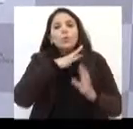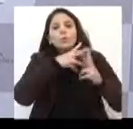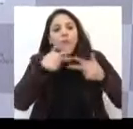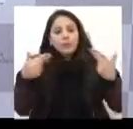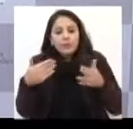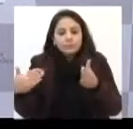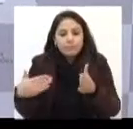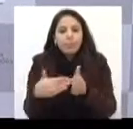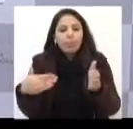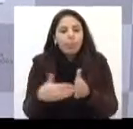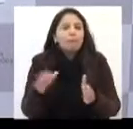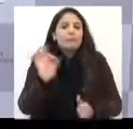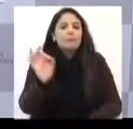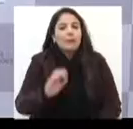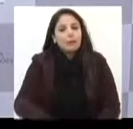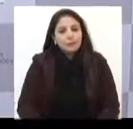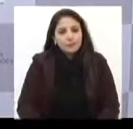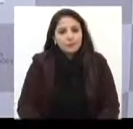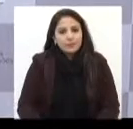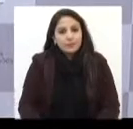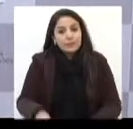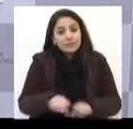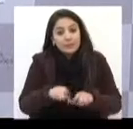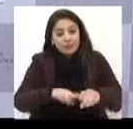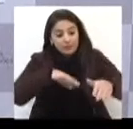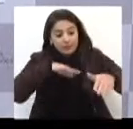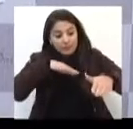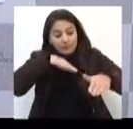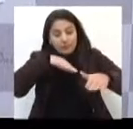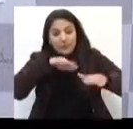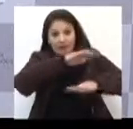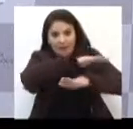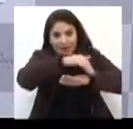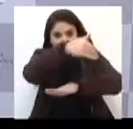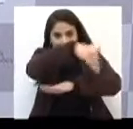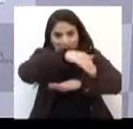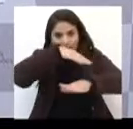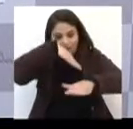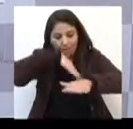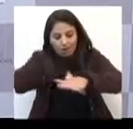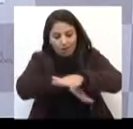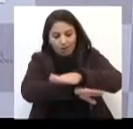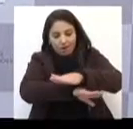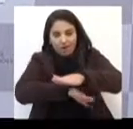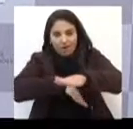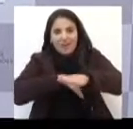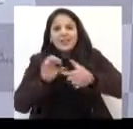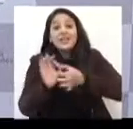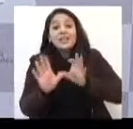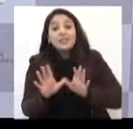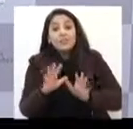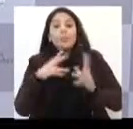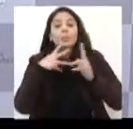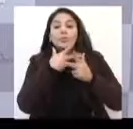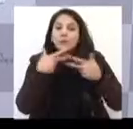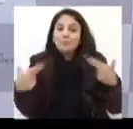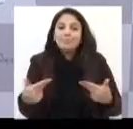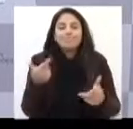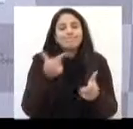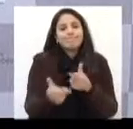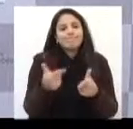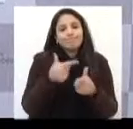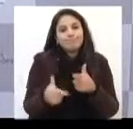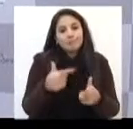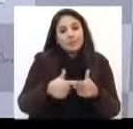não possam adentrar na pista e as passarelas também para eles poderem atravessar por baixo da rodovia livres. Então, são